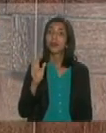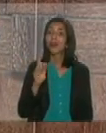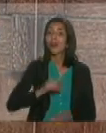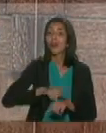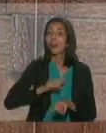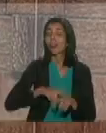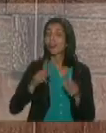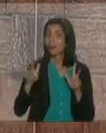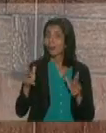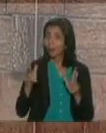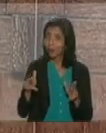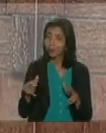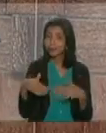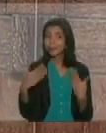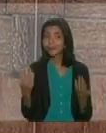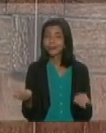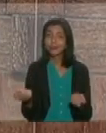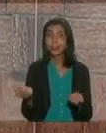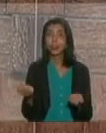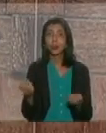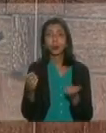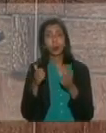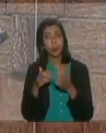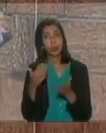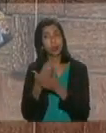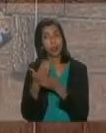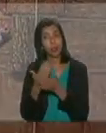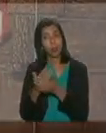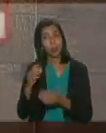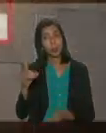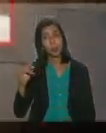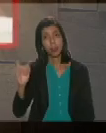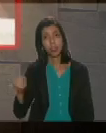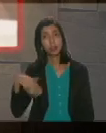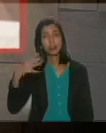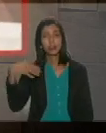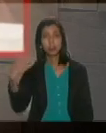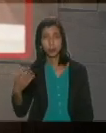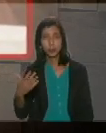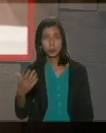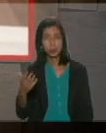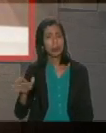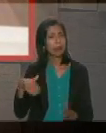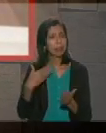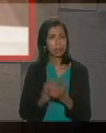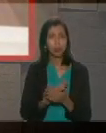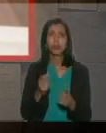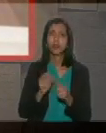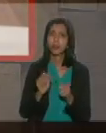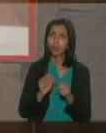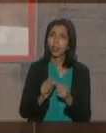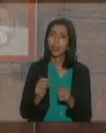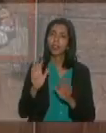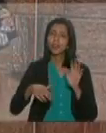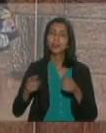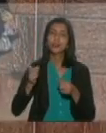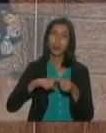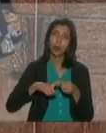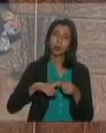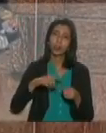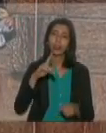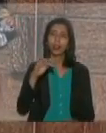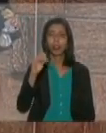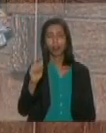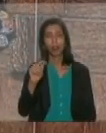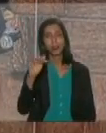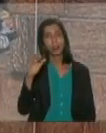mas era no mesmo horário. Então, ficava isso, assim. Aí eu comecei a fazer aula da Marli muito depois e faço aula da Marli até hoje. Volta e meia eu vou lá, a